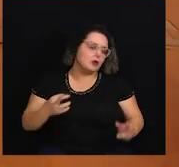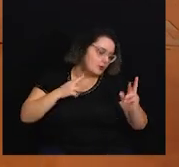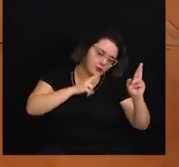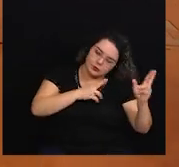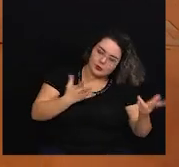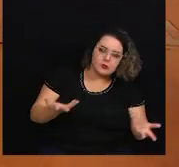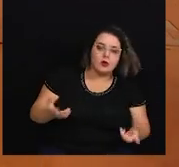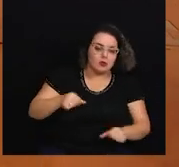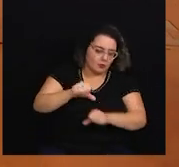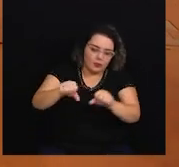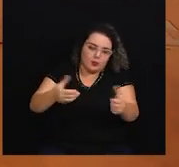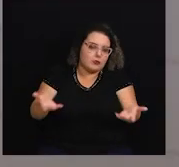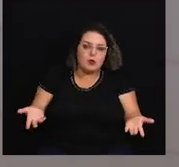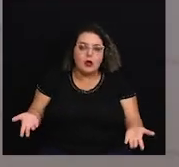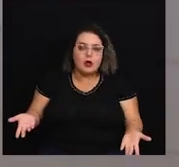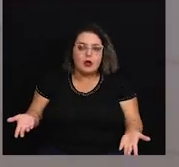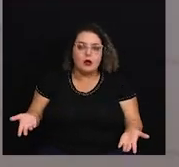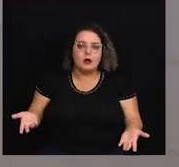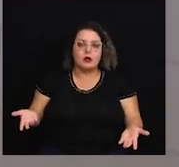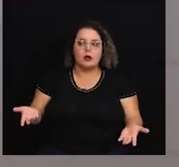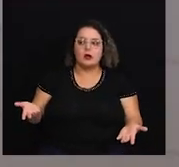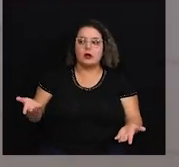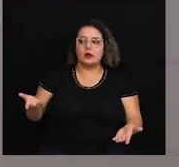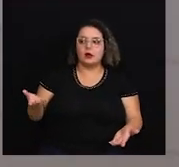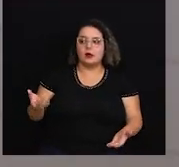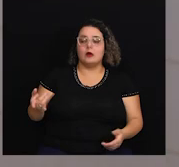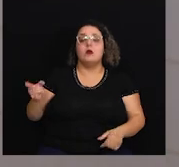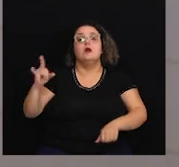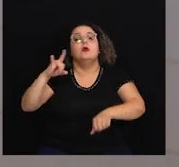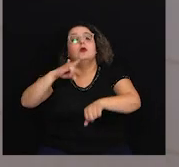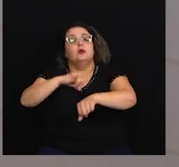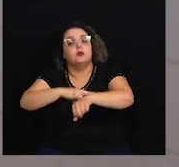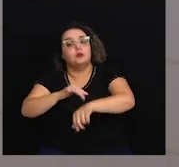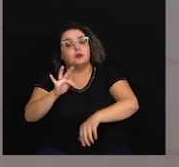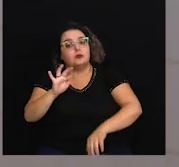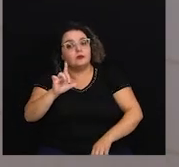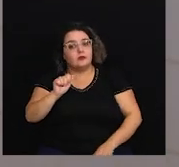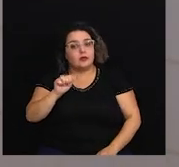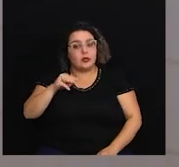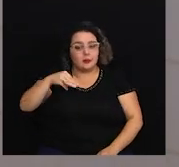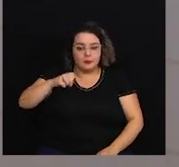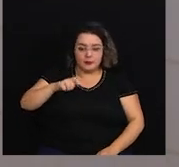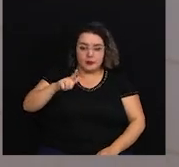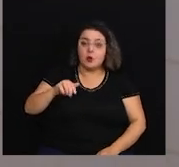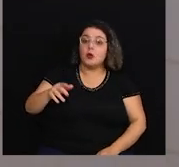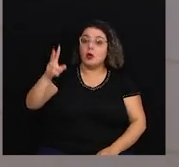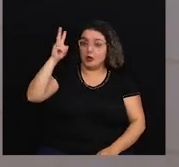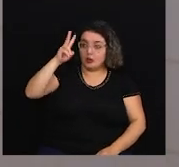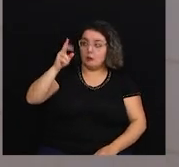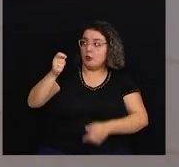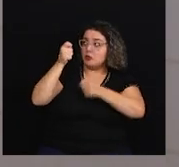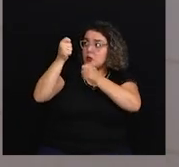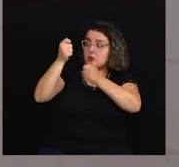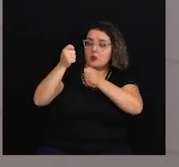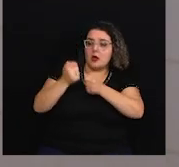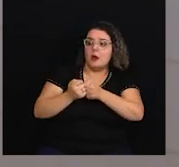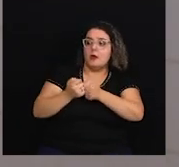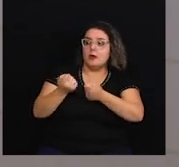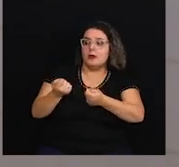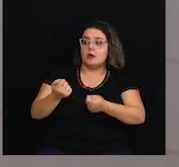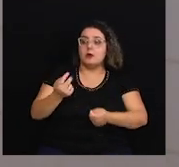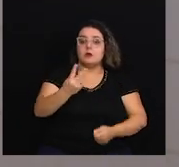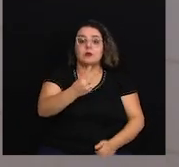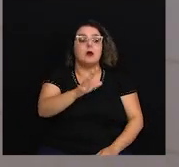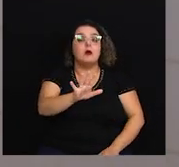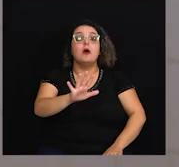É isso aí passei no vestiário do Flamengo Lembro até hoje o Gemma com uma champanhe e tem umas